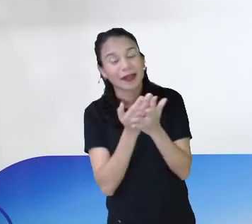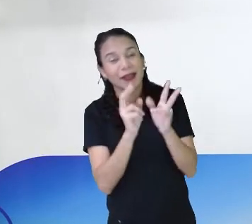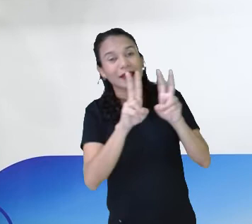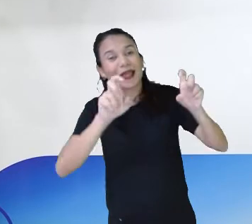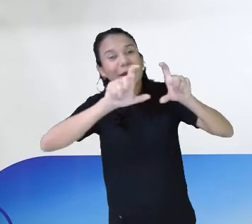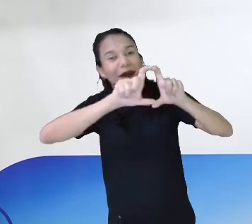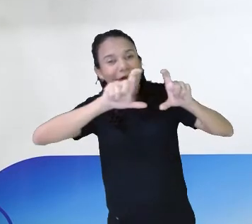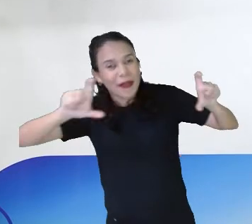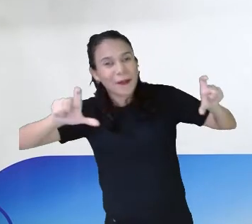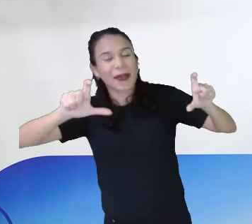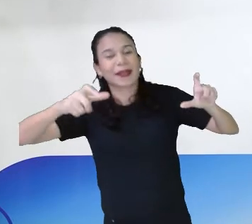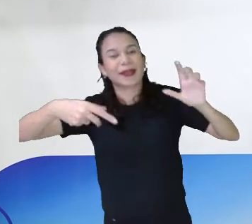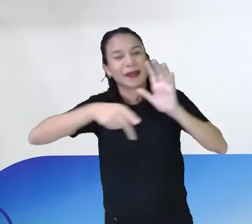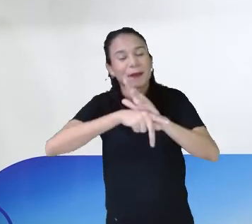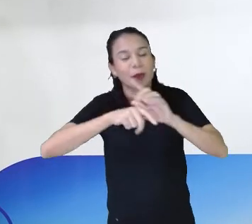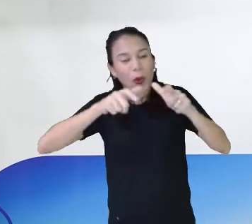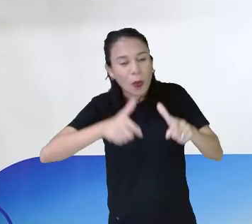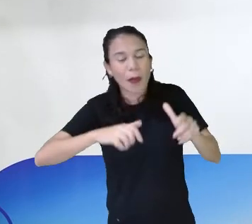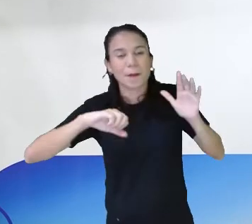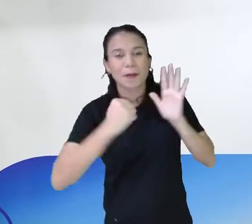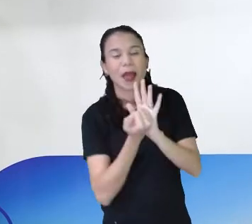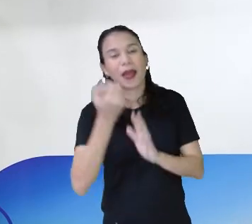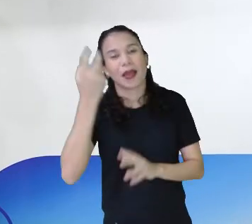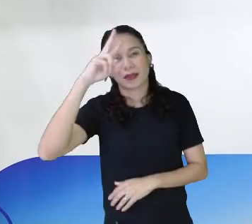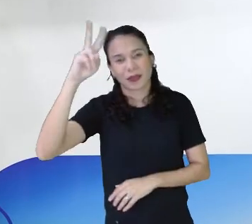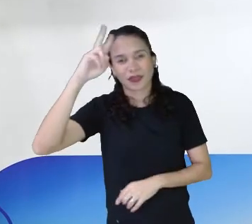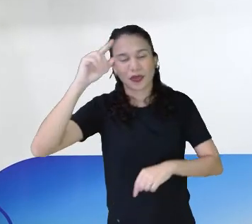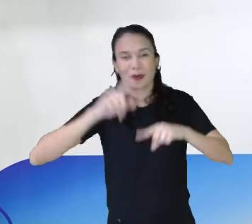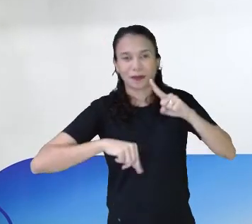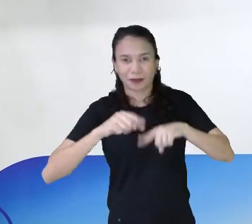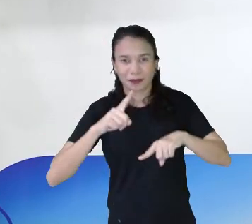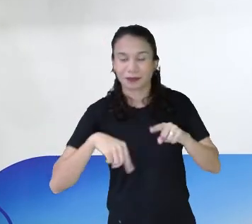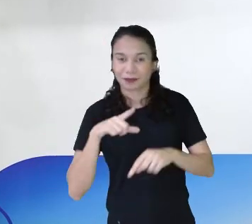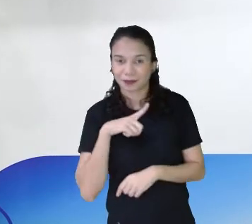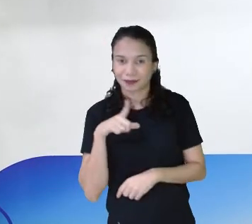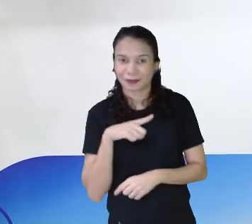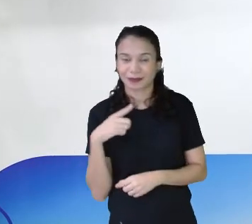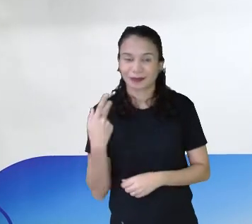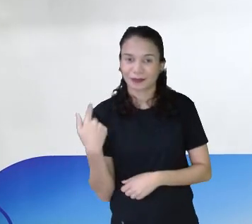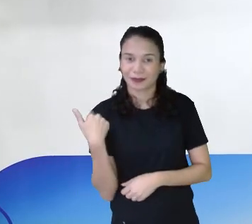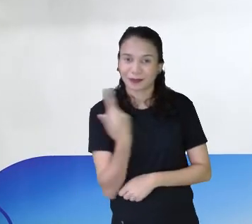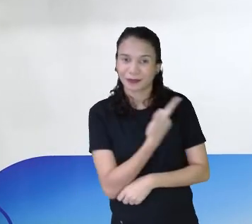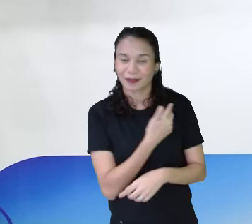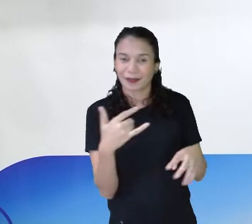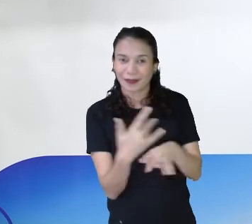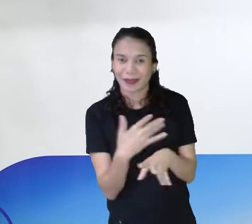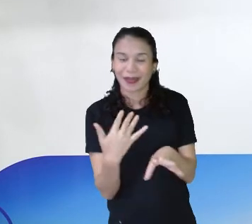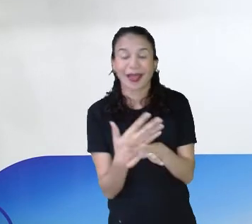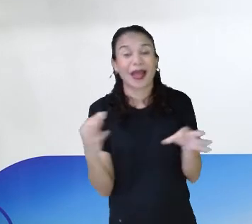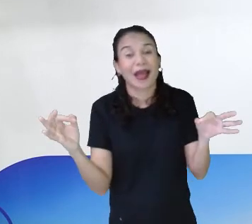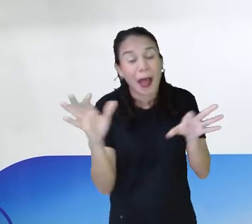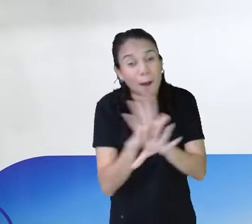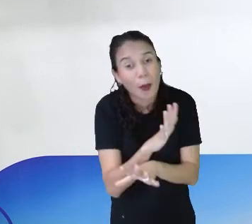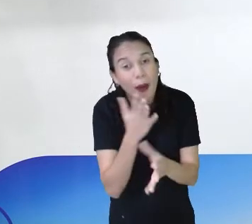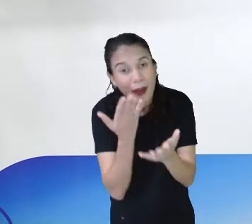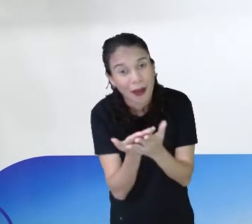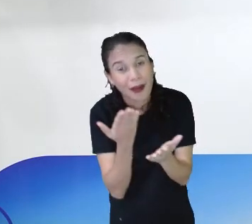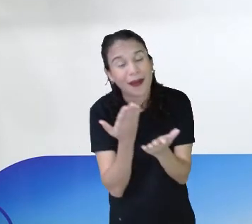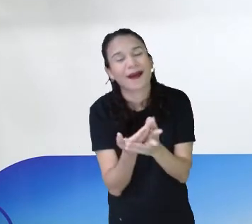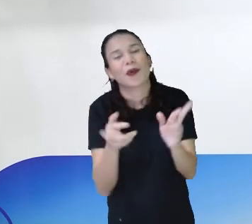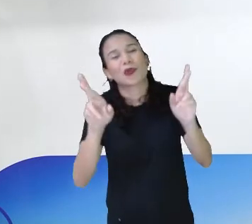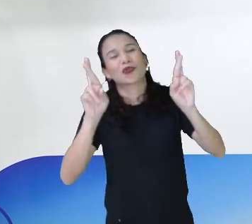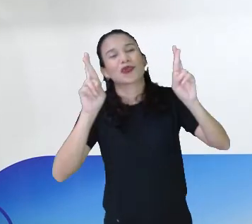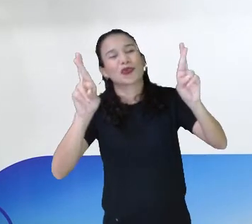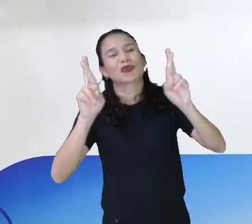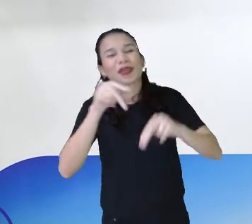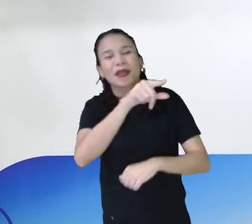verbetes e patrimônios histórico, material e imaterial da nossa cidade. Estamos chegando ao final da nossa aula. Eu espero